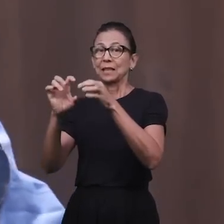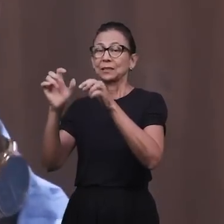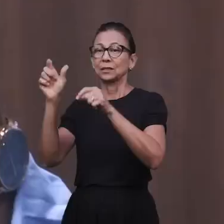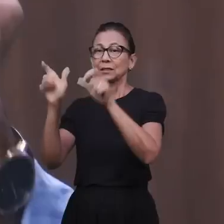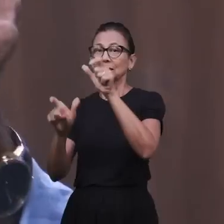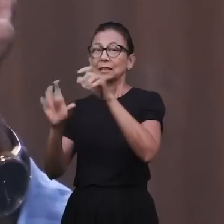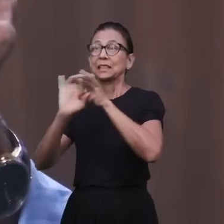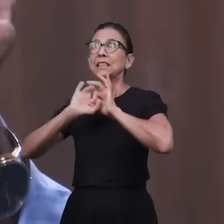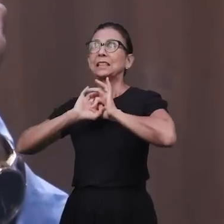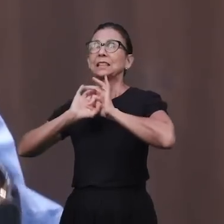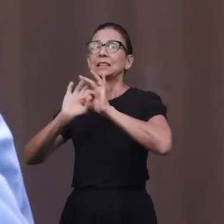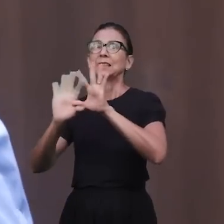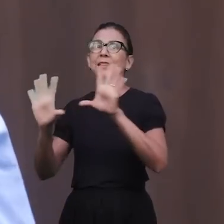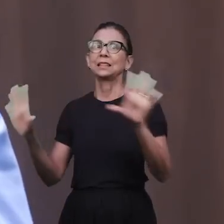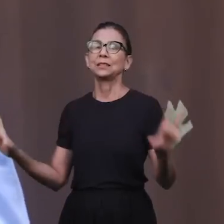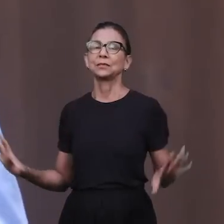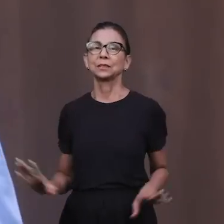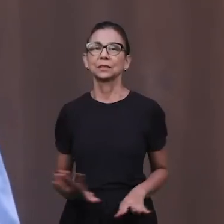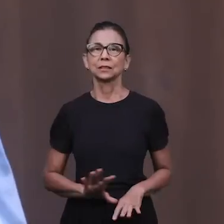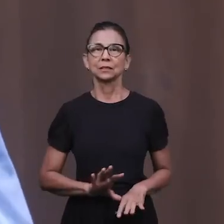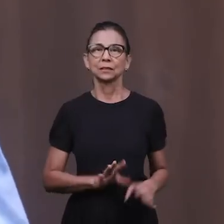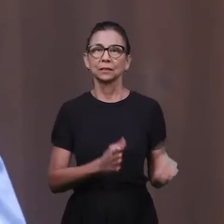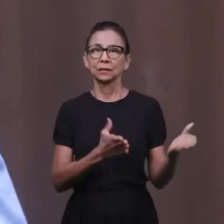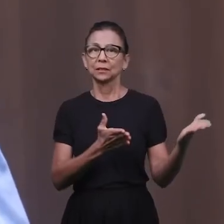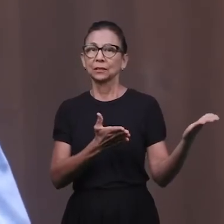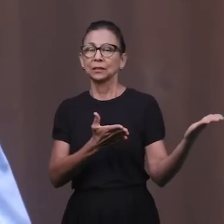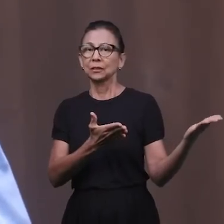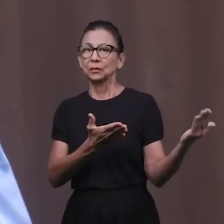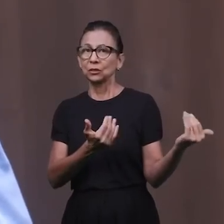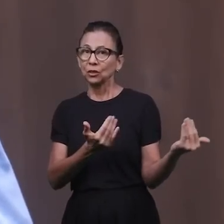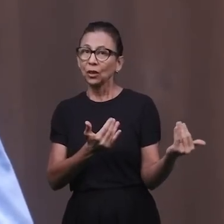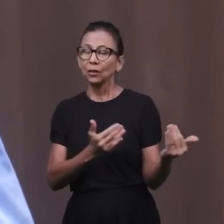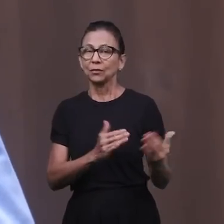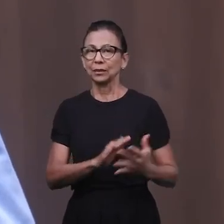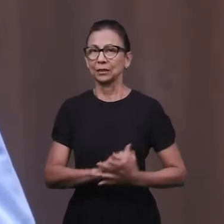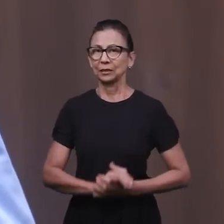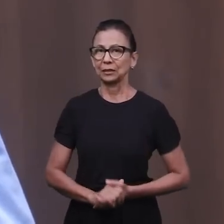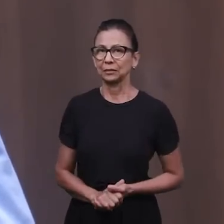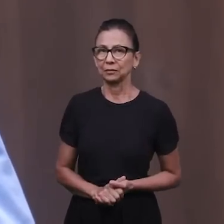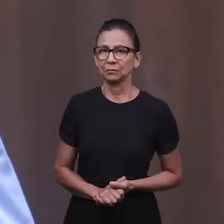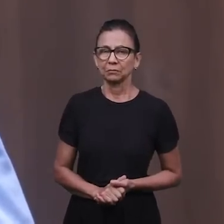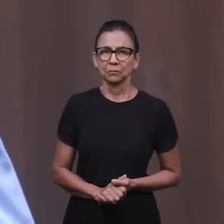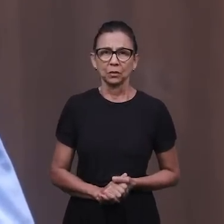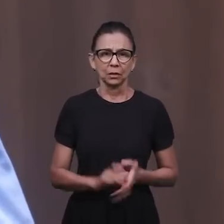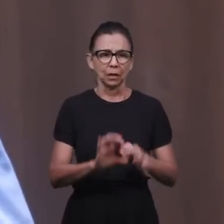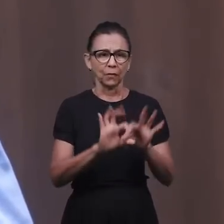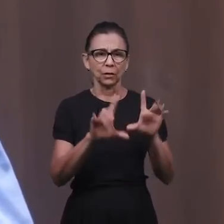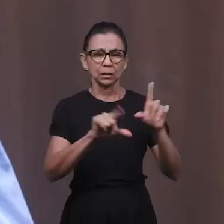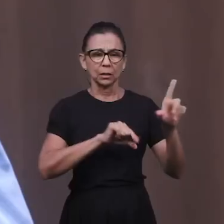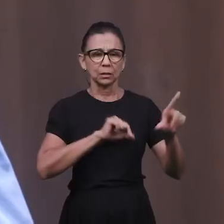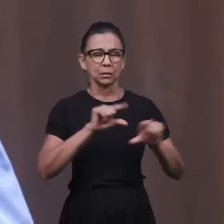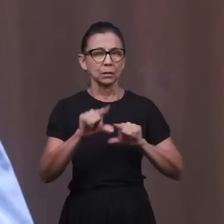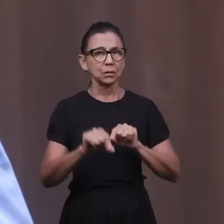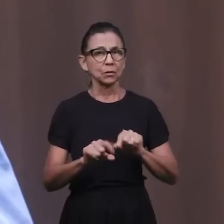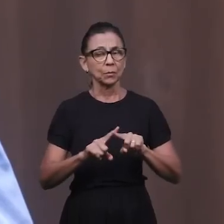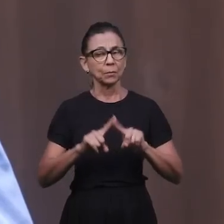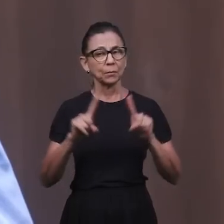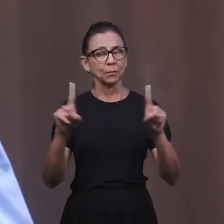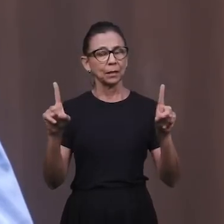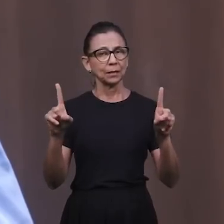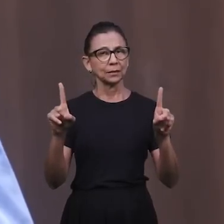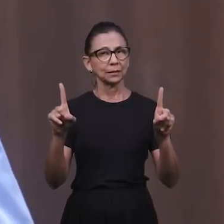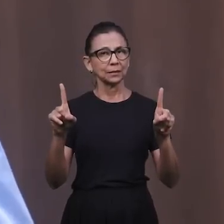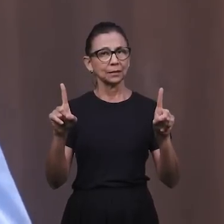nós estamos indo. E você, meu jovem, se aquilo que você quiser fazer, fique à